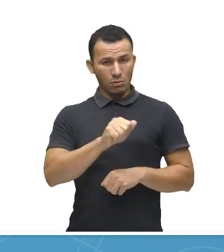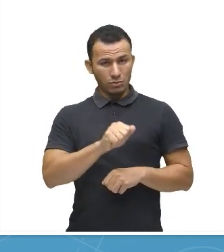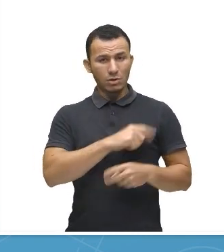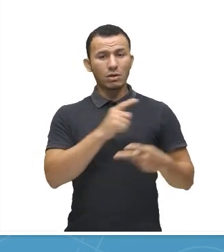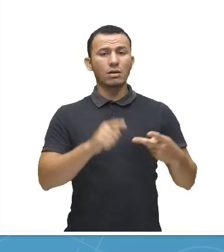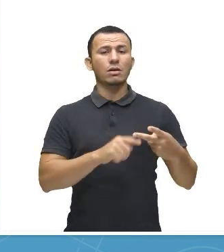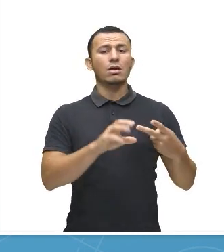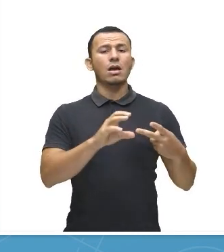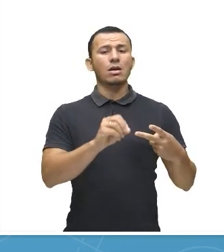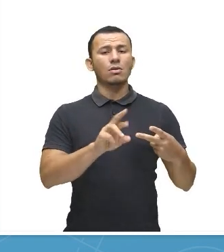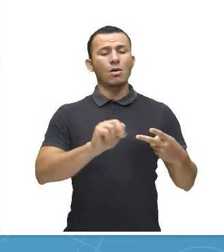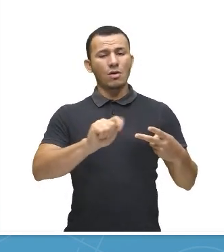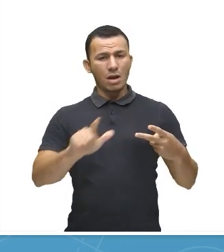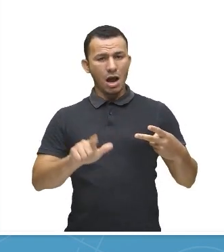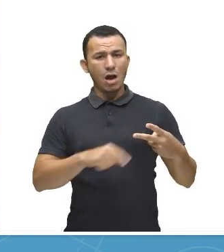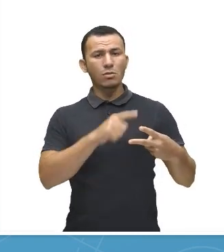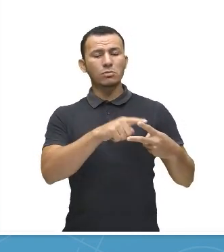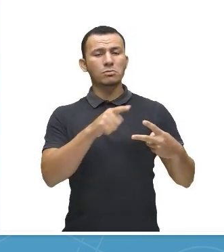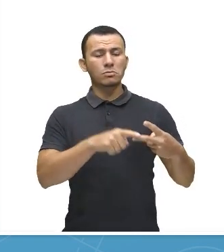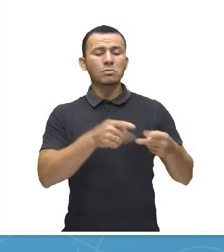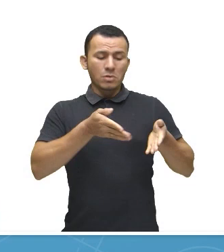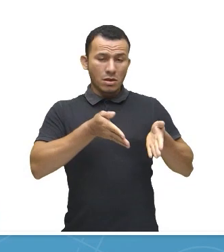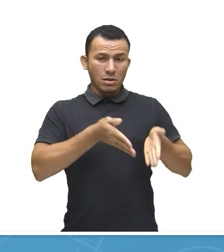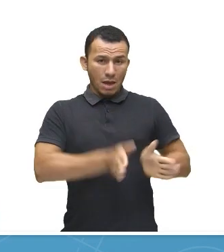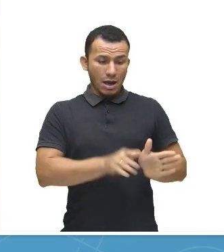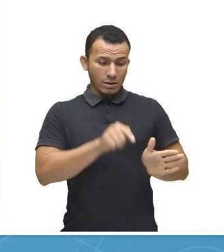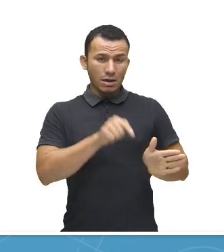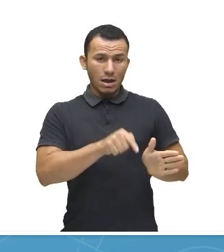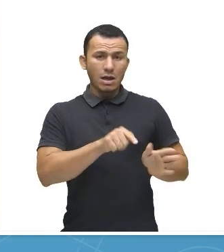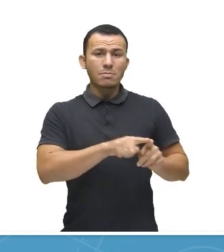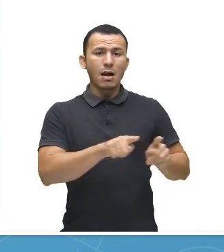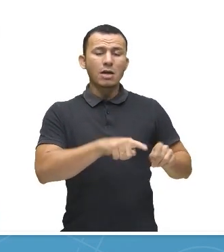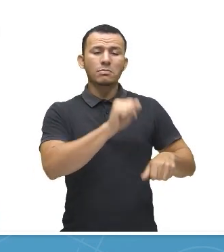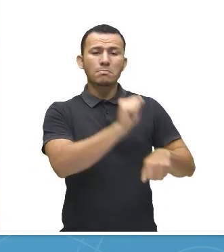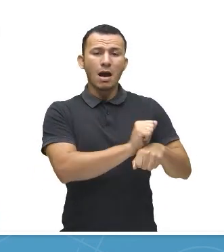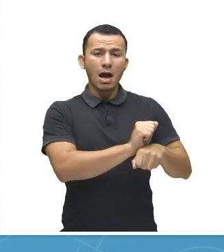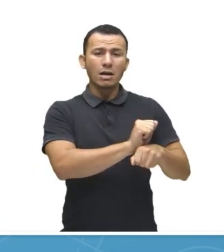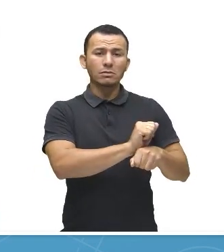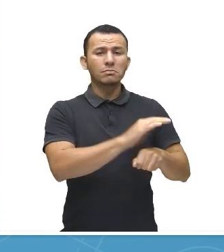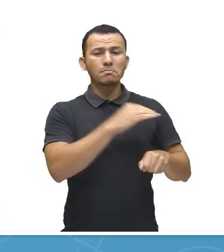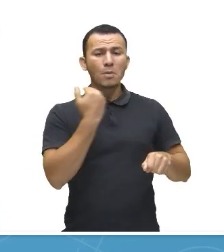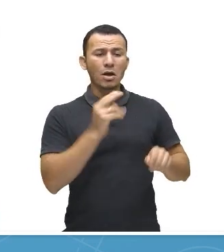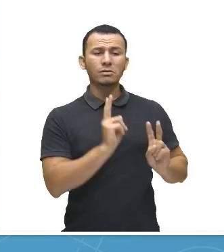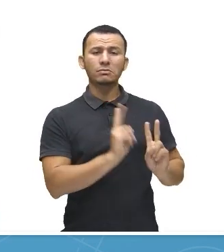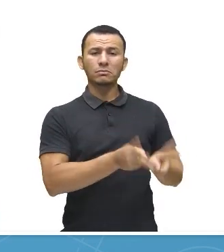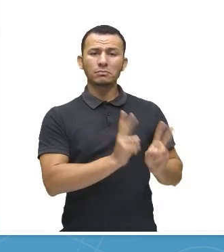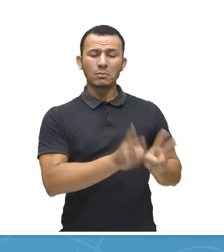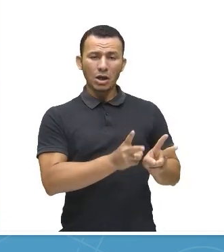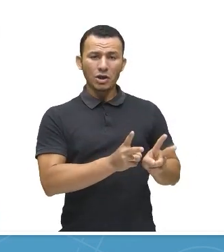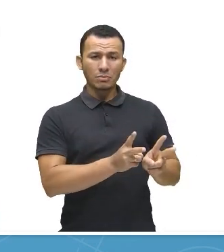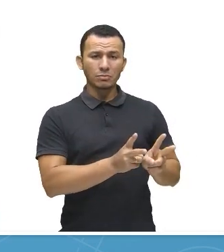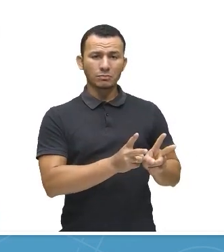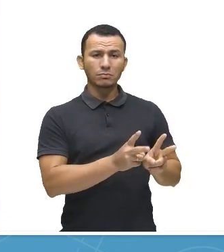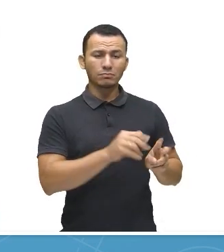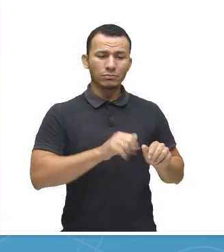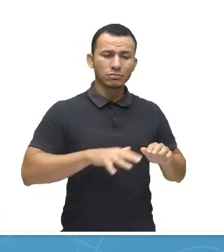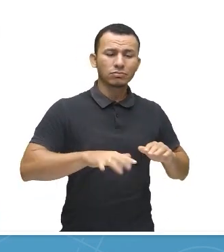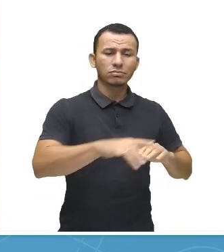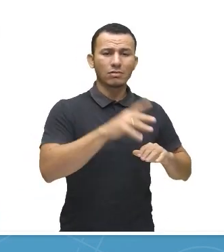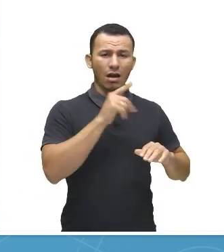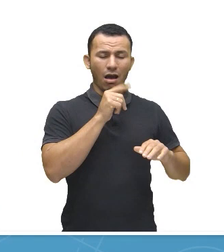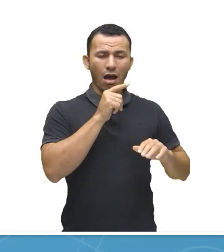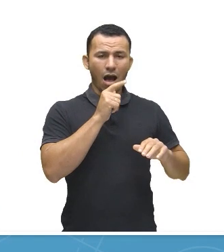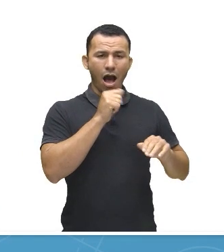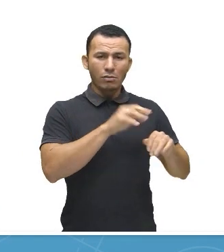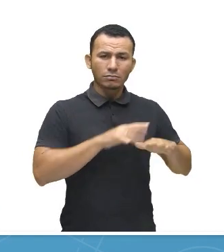eles nascem e morrem no mesmo lugar. Eles se fixam aí no substrato, uma pedra, algo assim, e passam toda